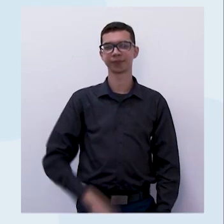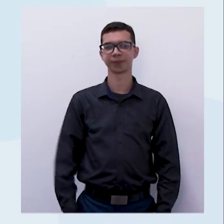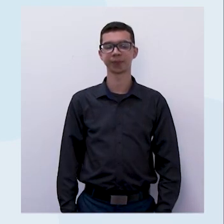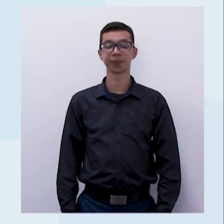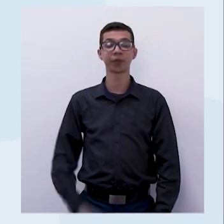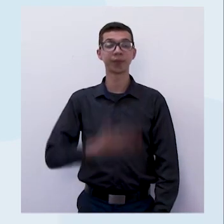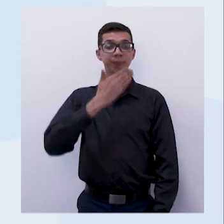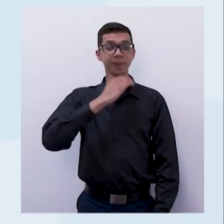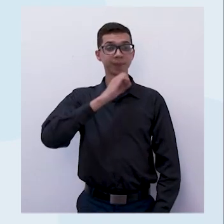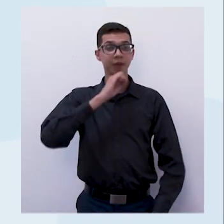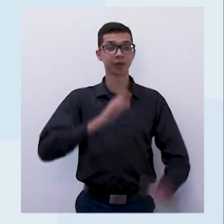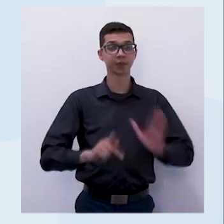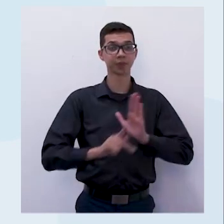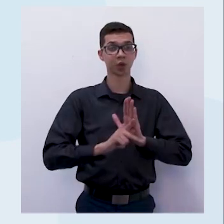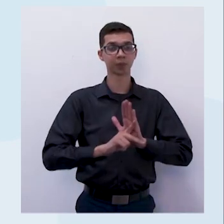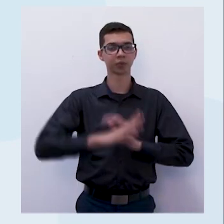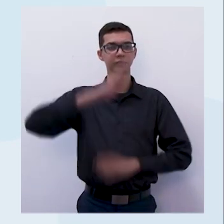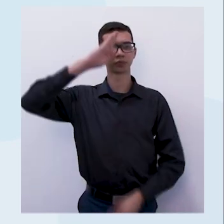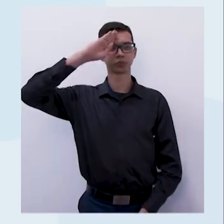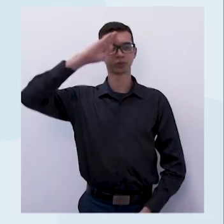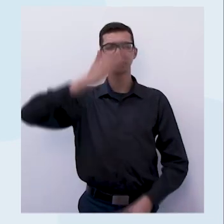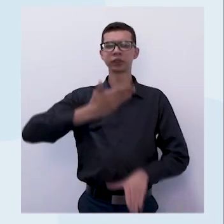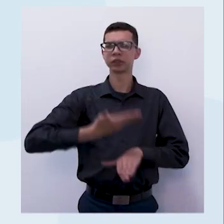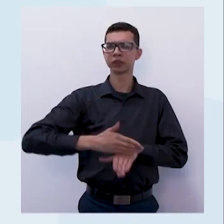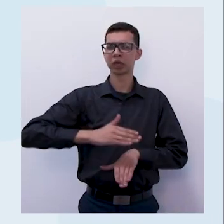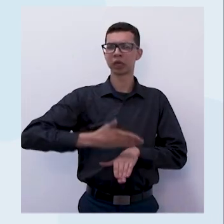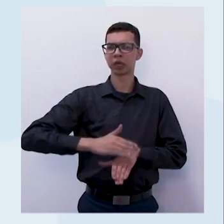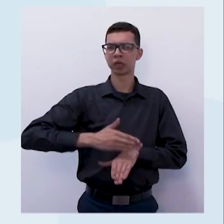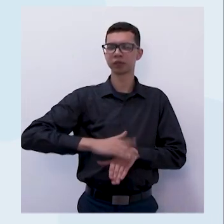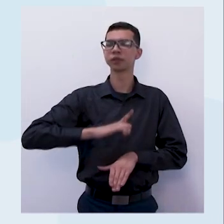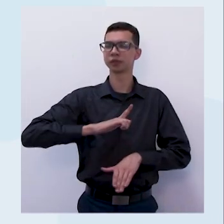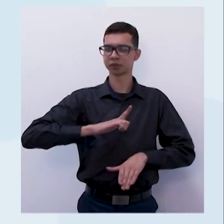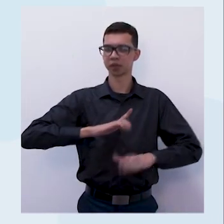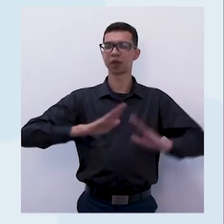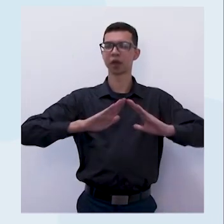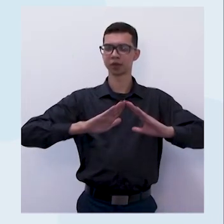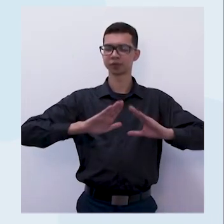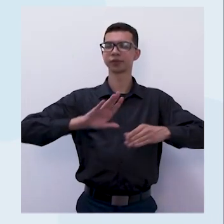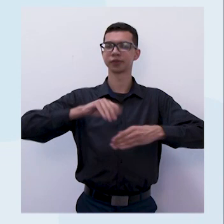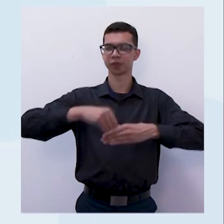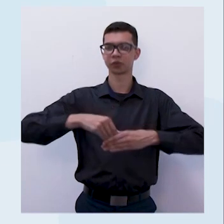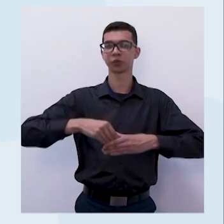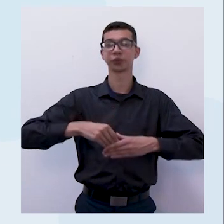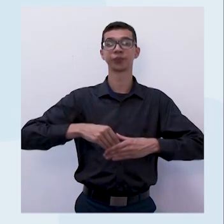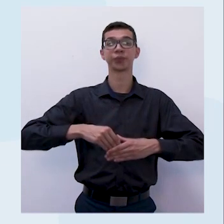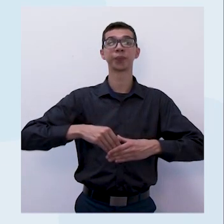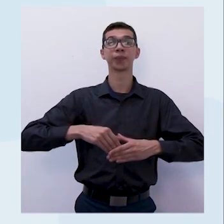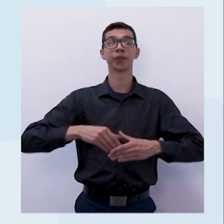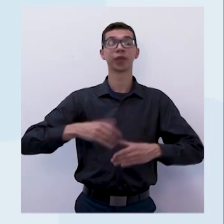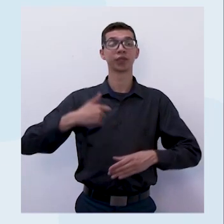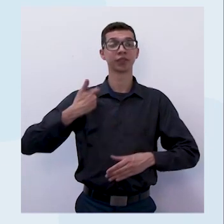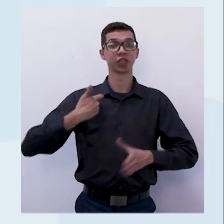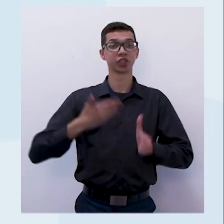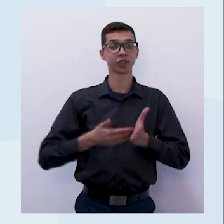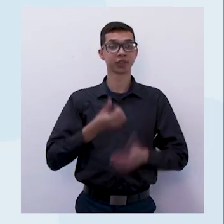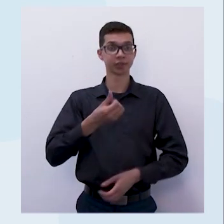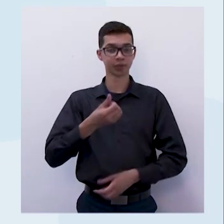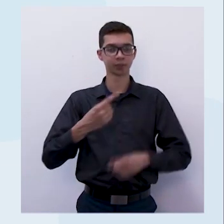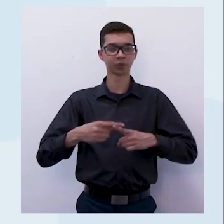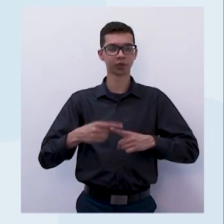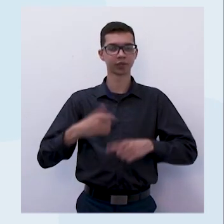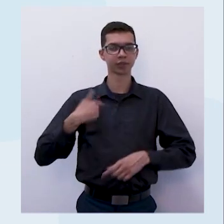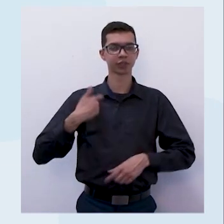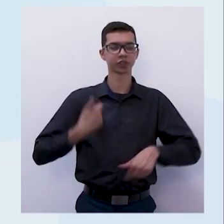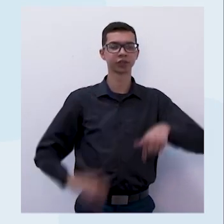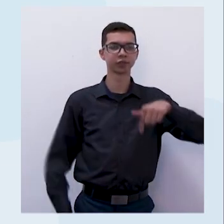e parte desse treinamento já vai acontecer dentro de casa, tá? Isso até os 6 anos, porque aos 7 anos